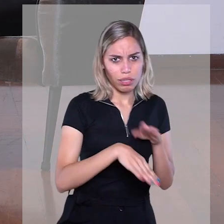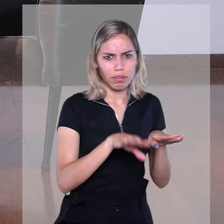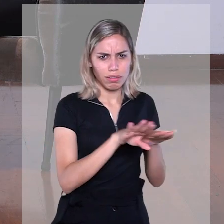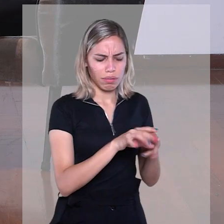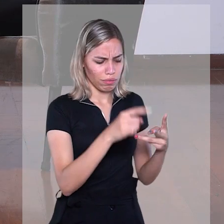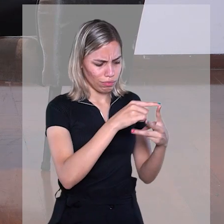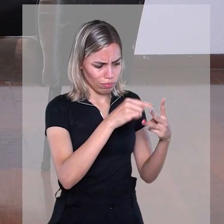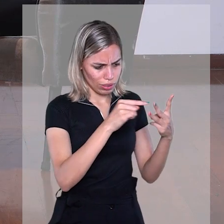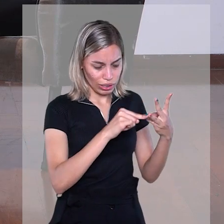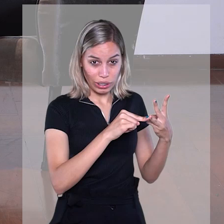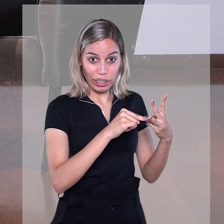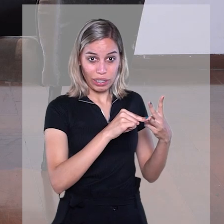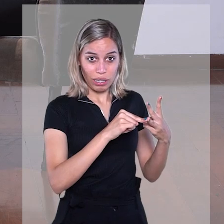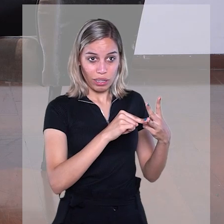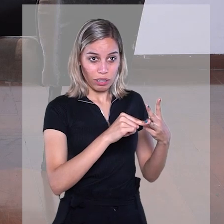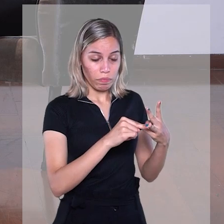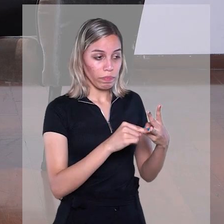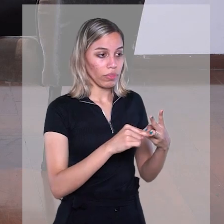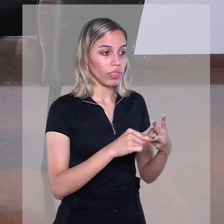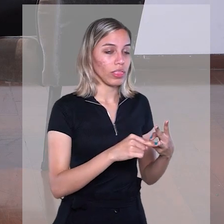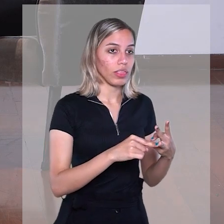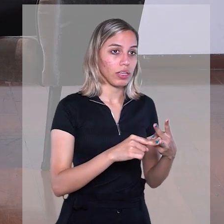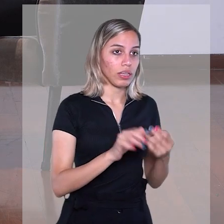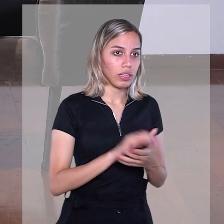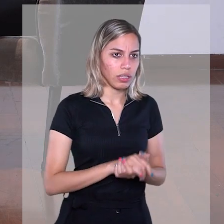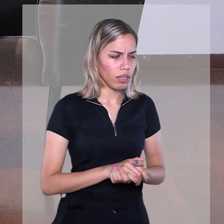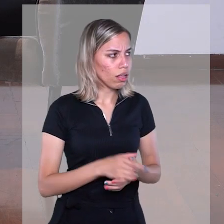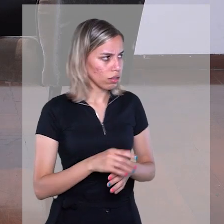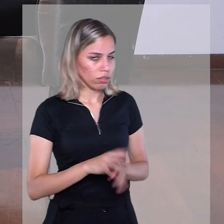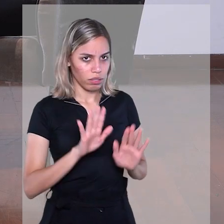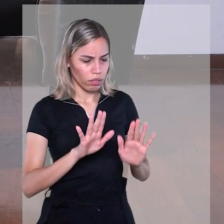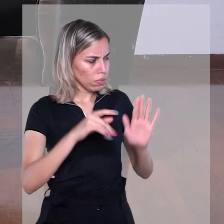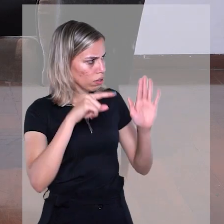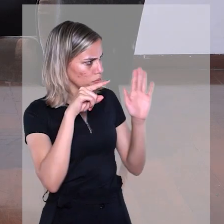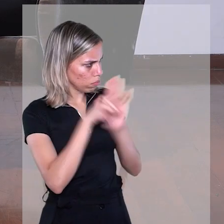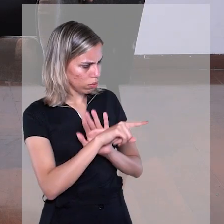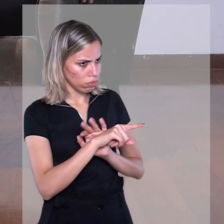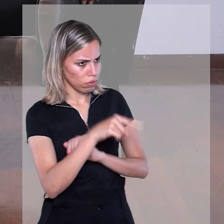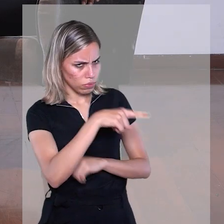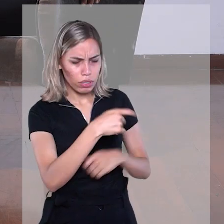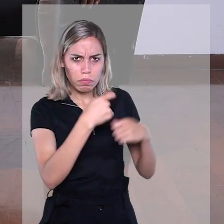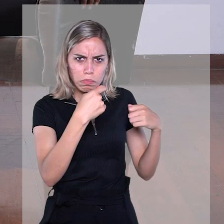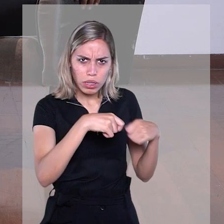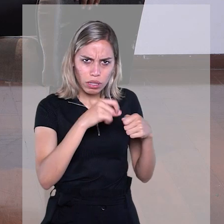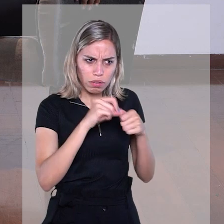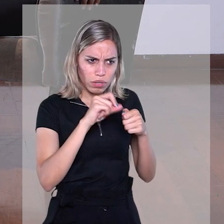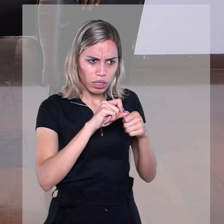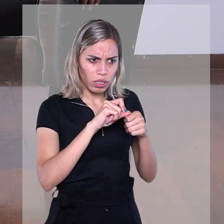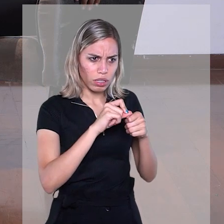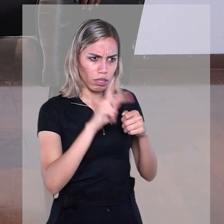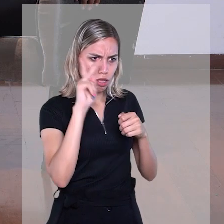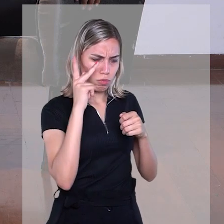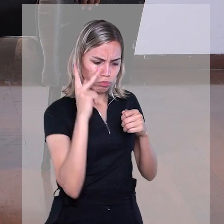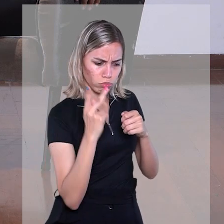Diário da Encruza. E também, grande parte, essa é uma pergunta, você teve que fazer um senhor histórico, né?